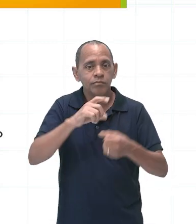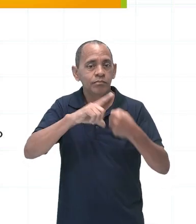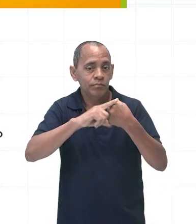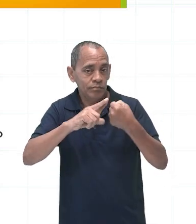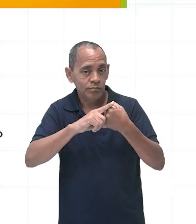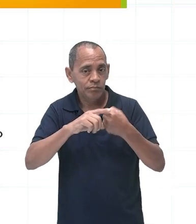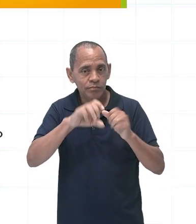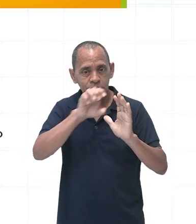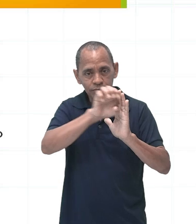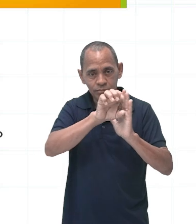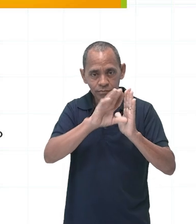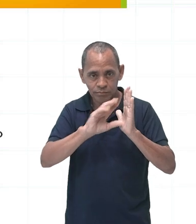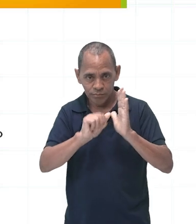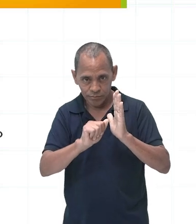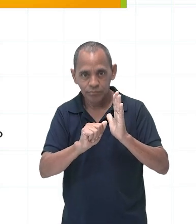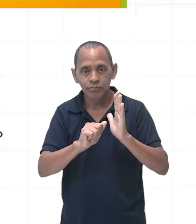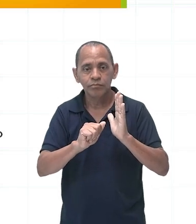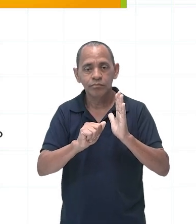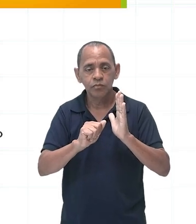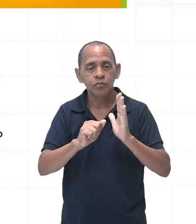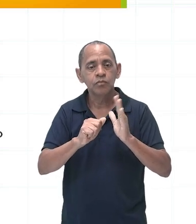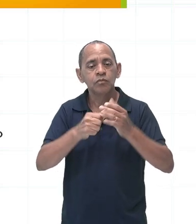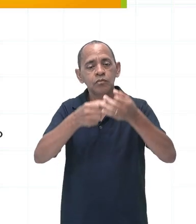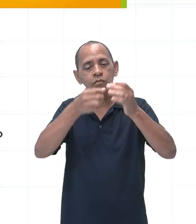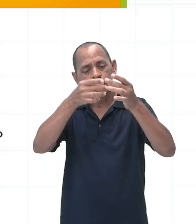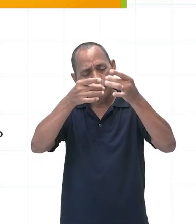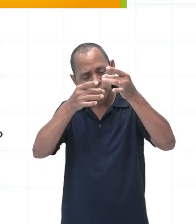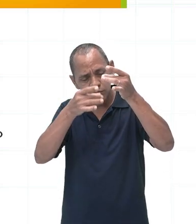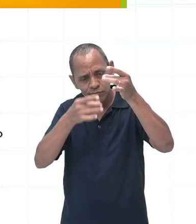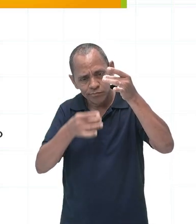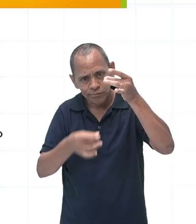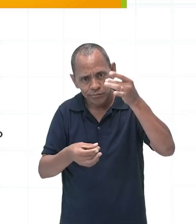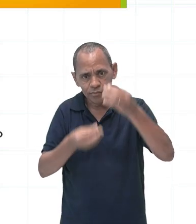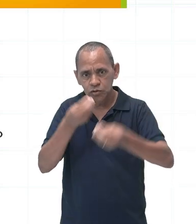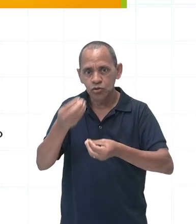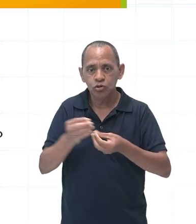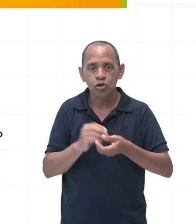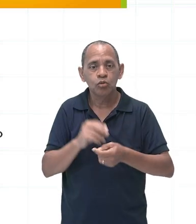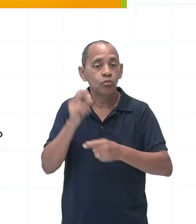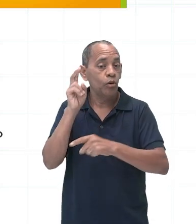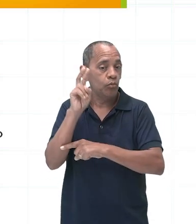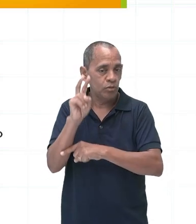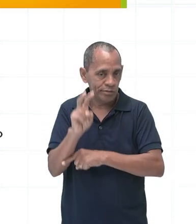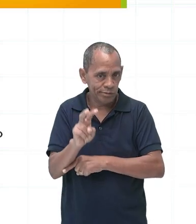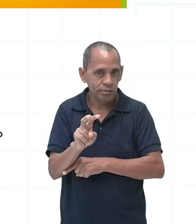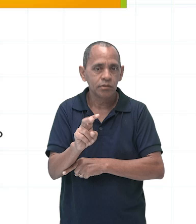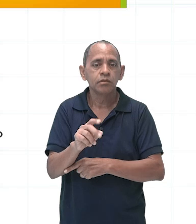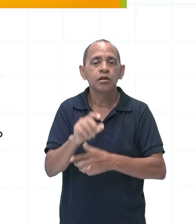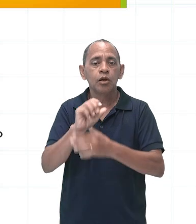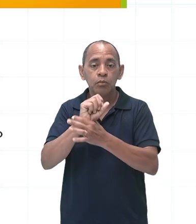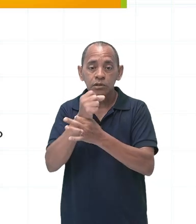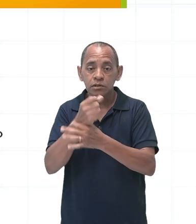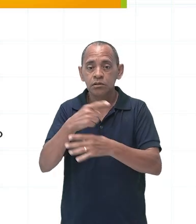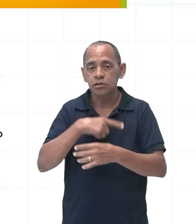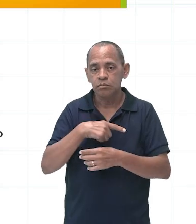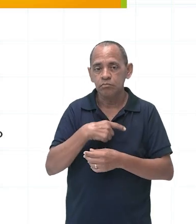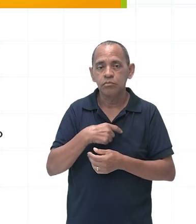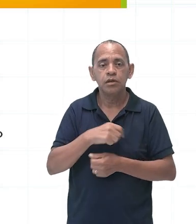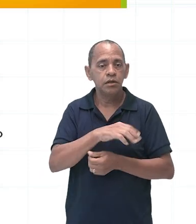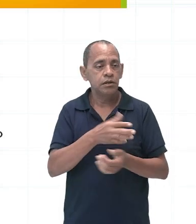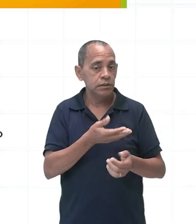que nós comentamos aqui e lemos quase que na sua integridade, né? Fizemos aí algumas